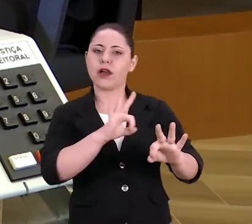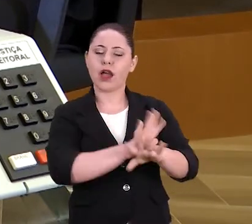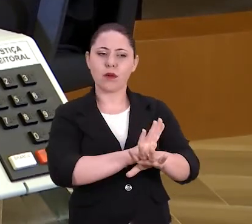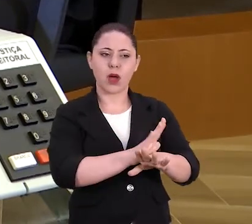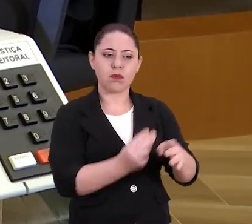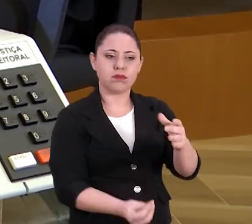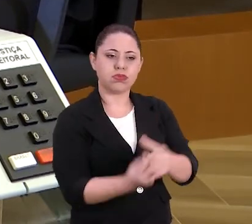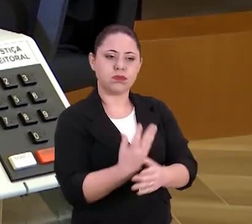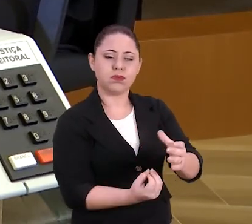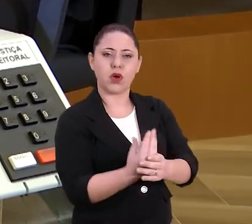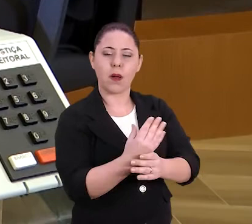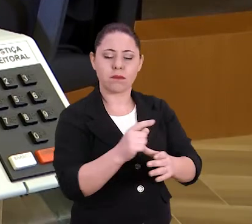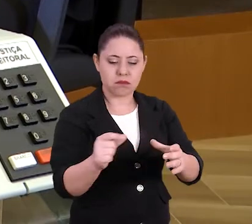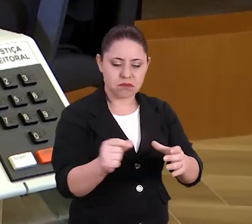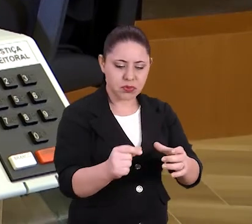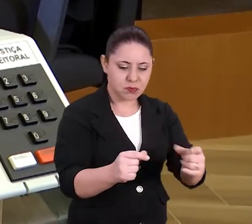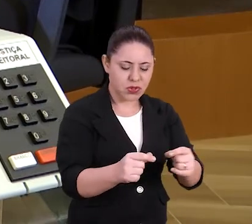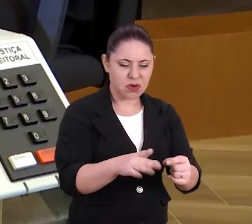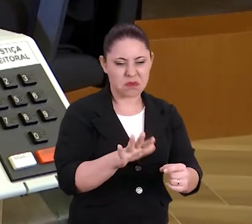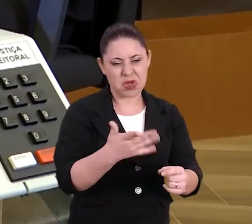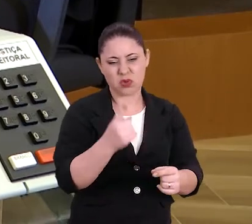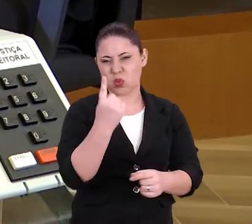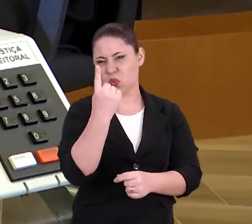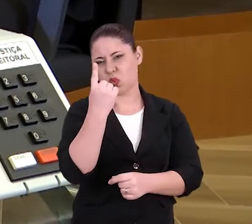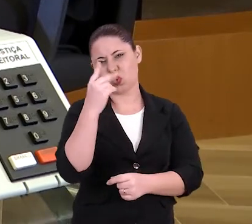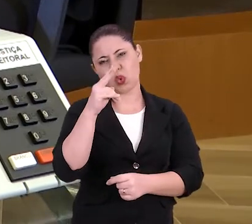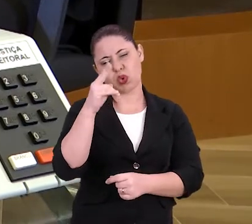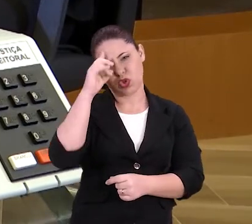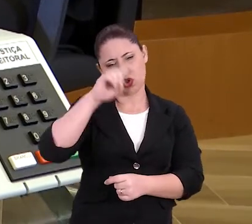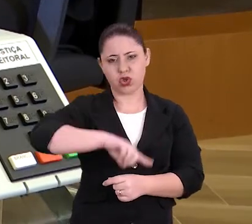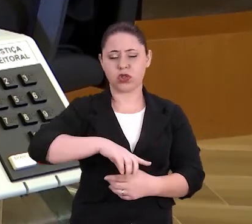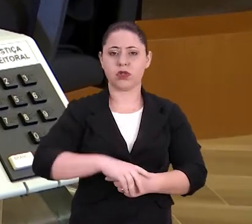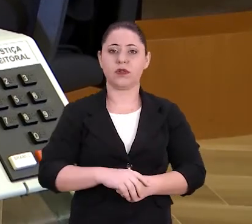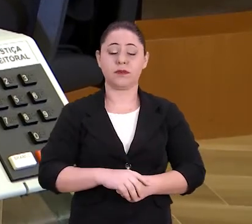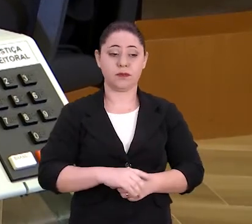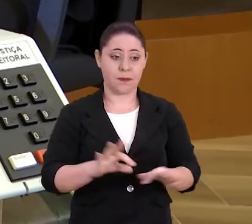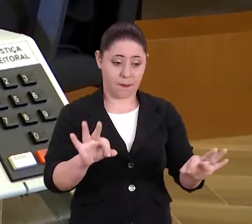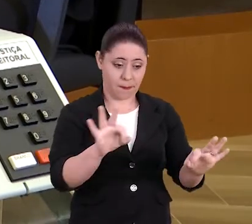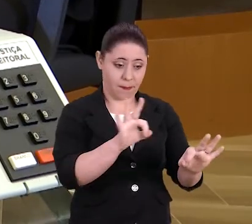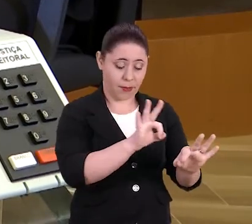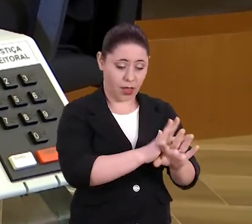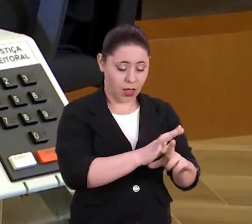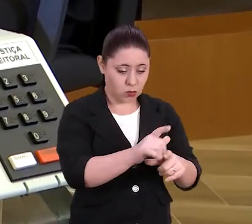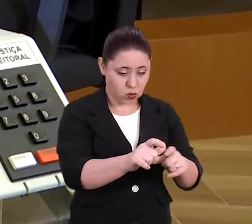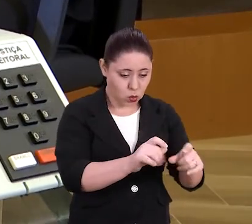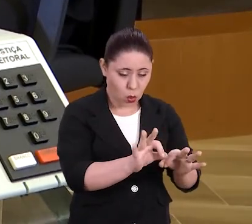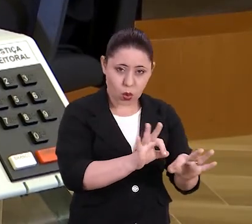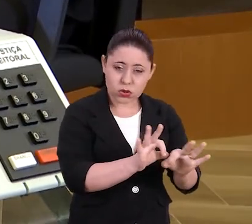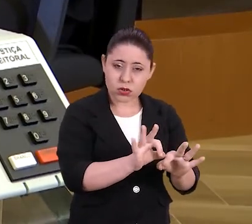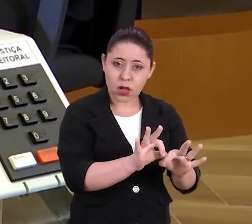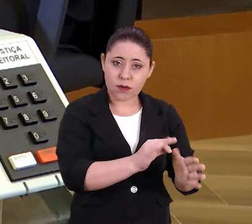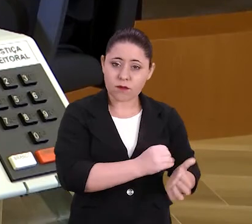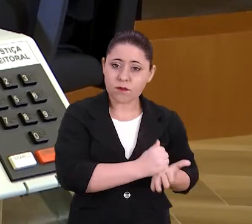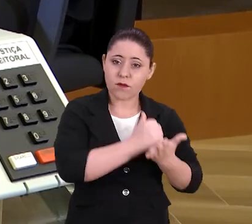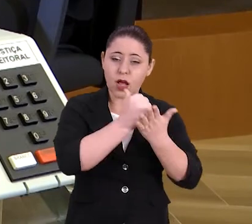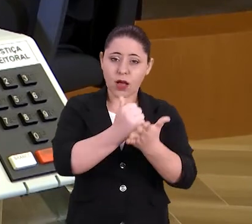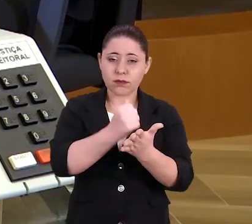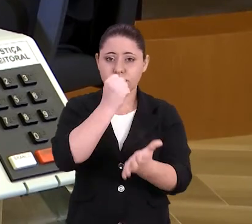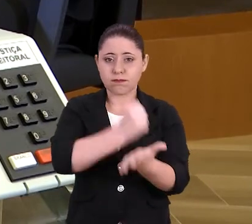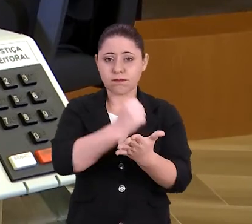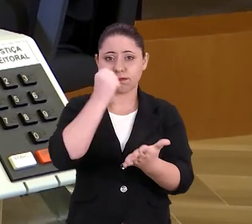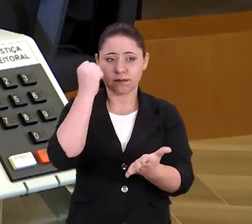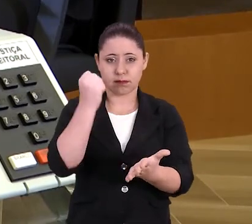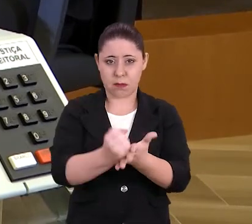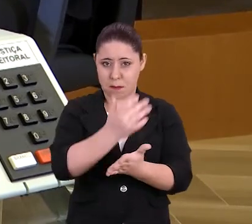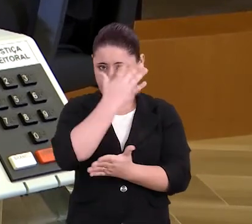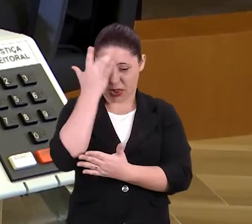Concluída a geração de mídias, que em torno leva de 1 a 2 dias, esse material é enviado para os cartórios eleitorais por